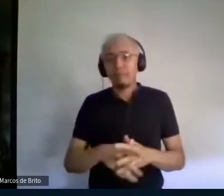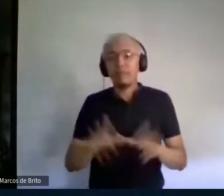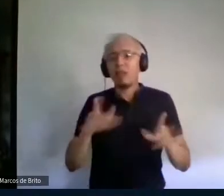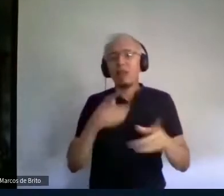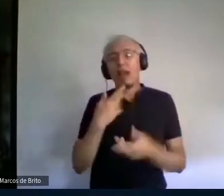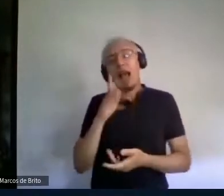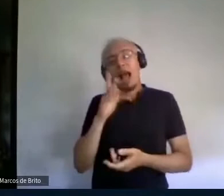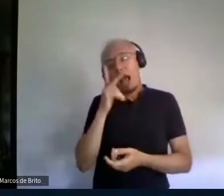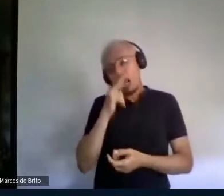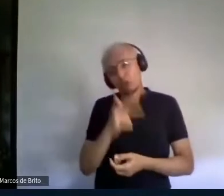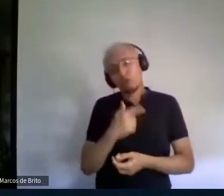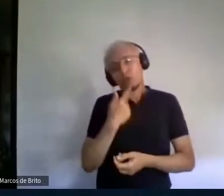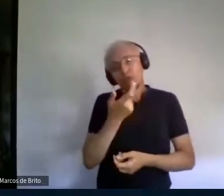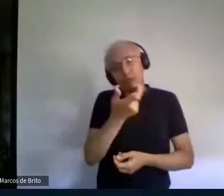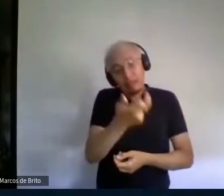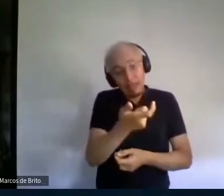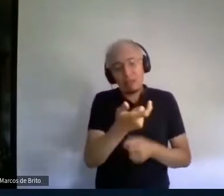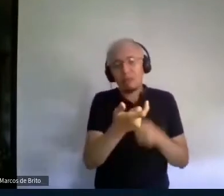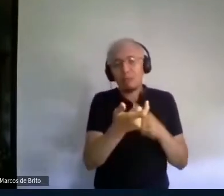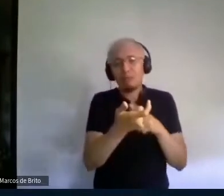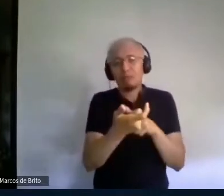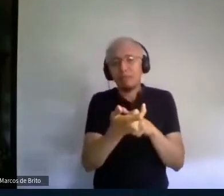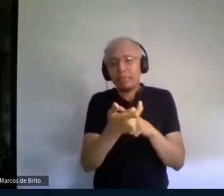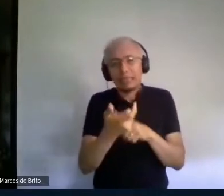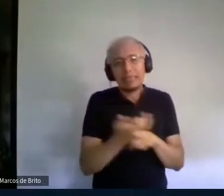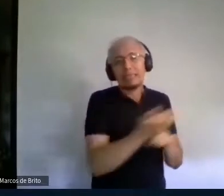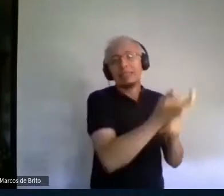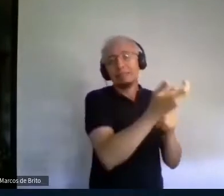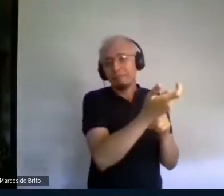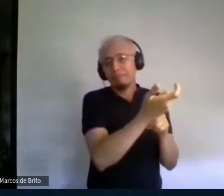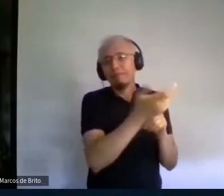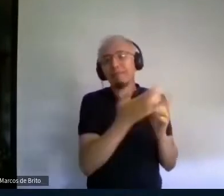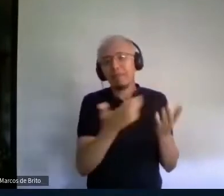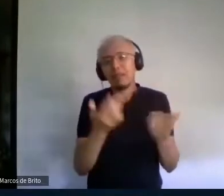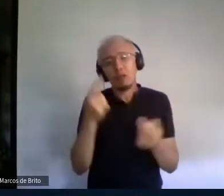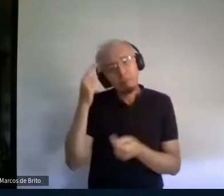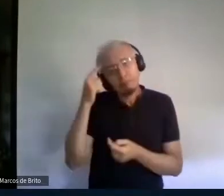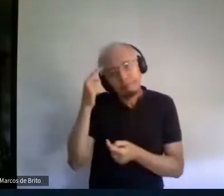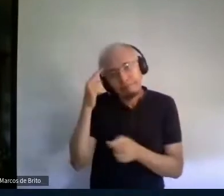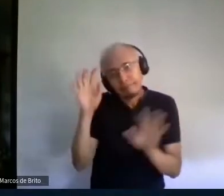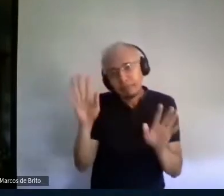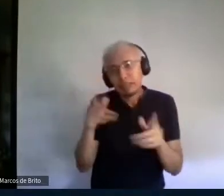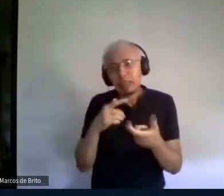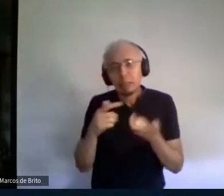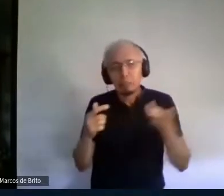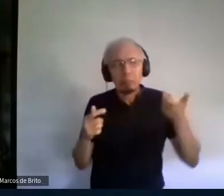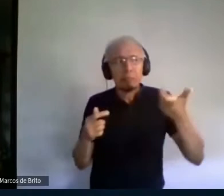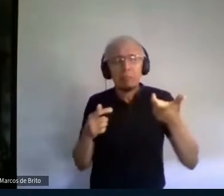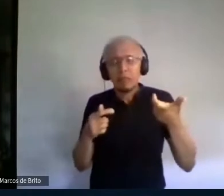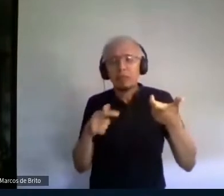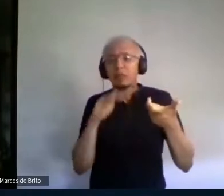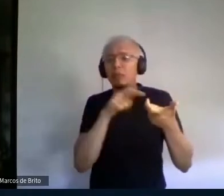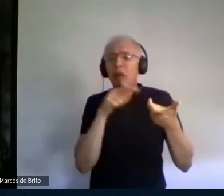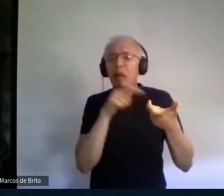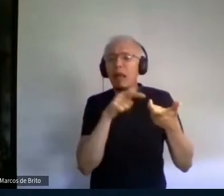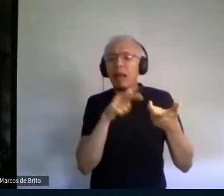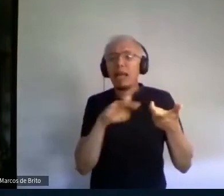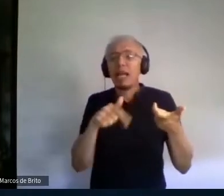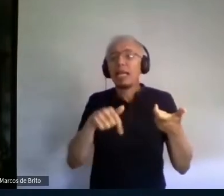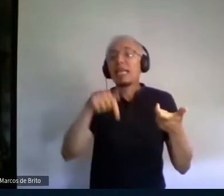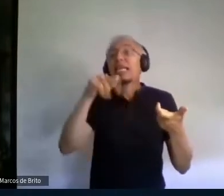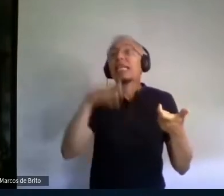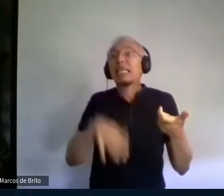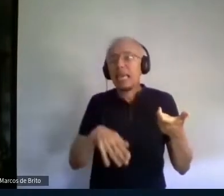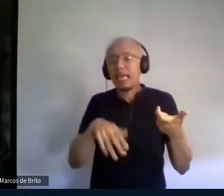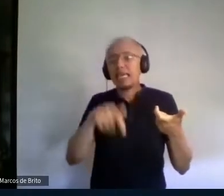termo que vai expressar, de fato, o que você fez. Então, para você pensar se esse termo não dá essa impressão de que quando eu falo quem